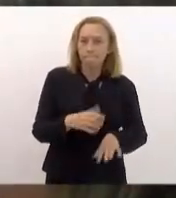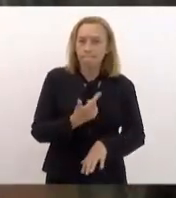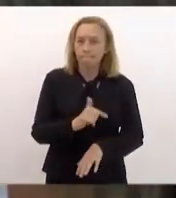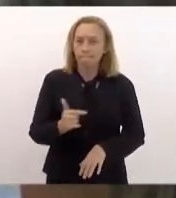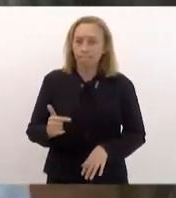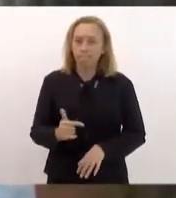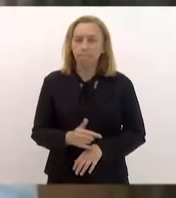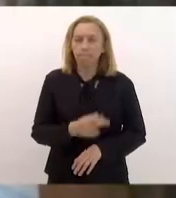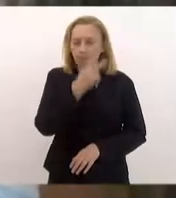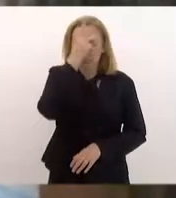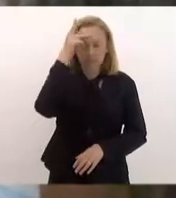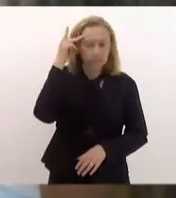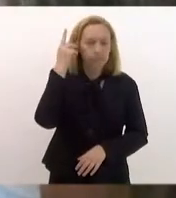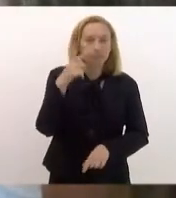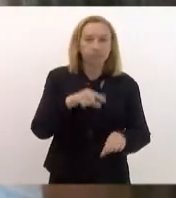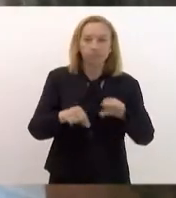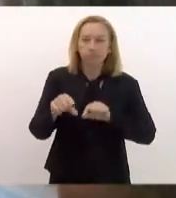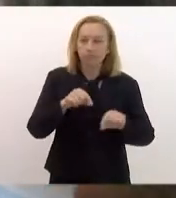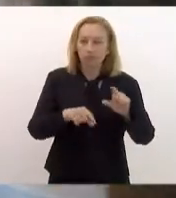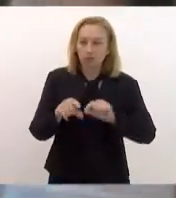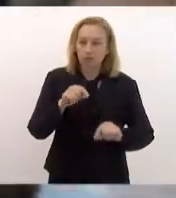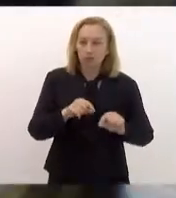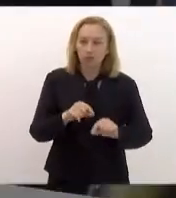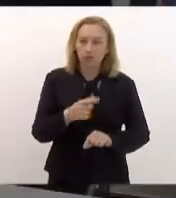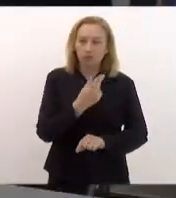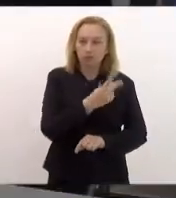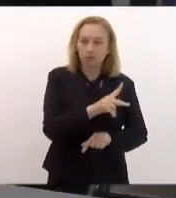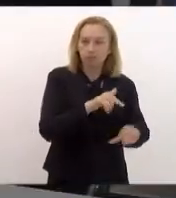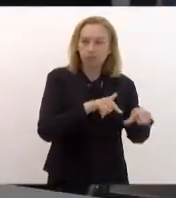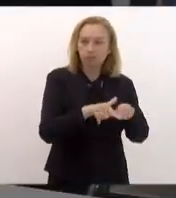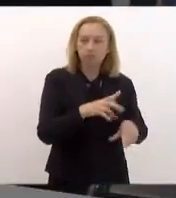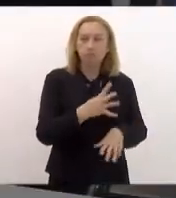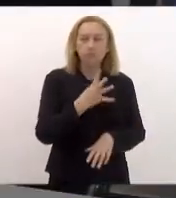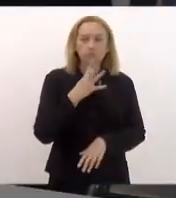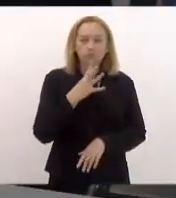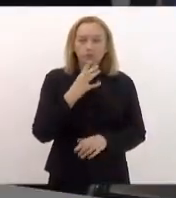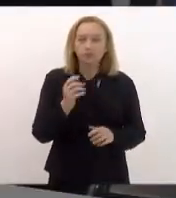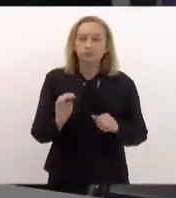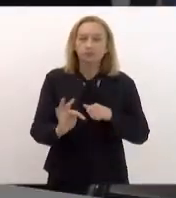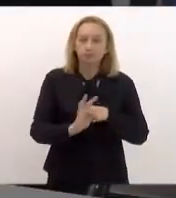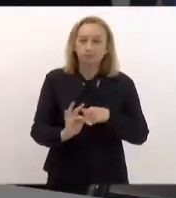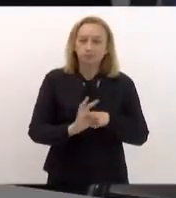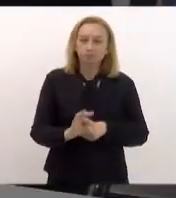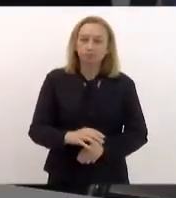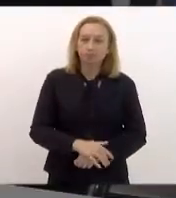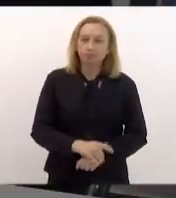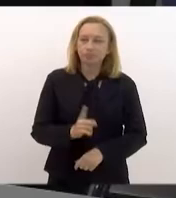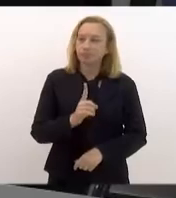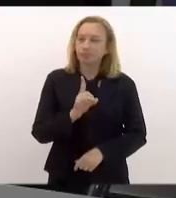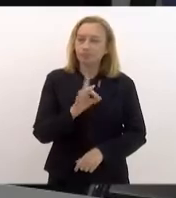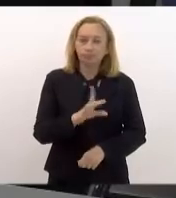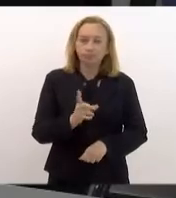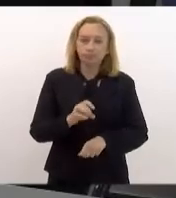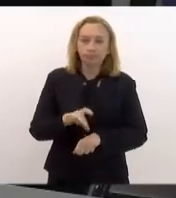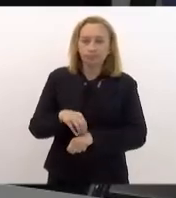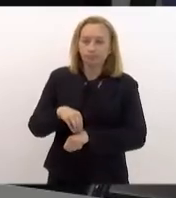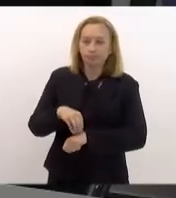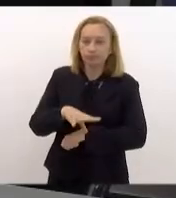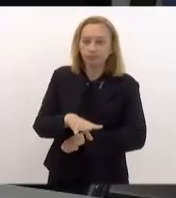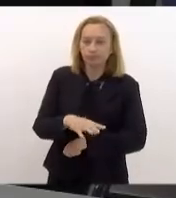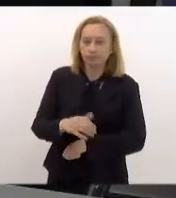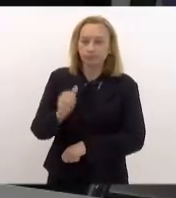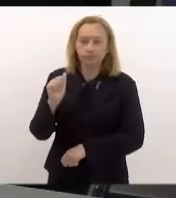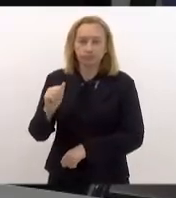as pessoas serem nomeadas pelos seus cargos, pelo seu conhecimento técnico, e não por indicação de A, B, C ou